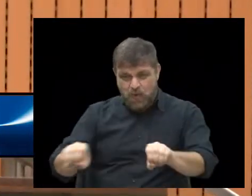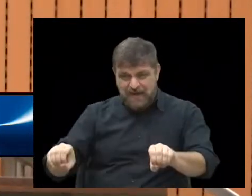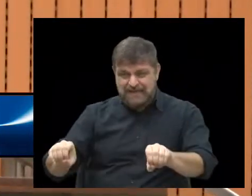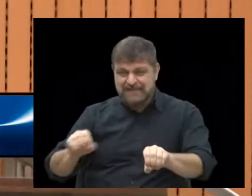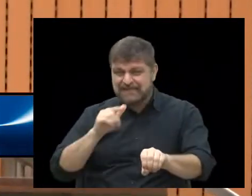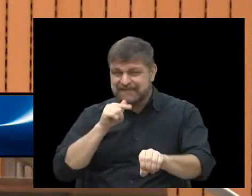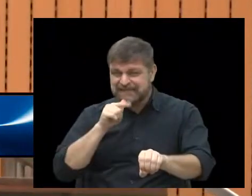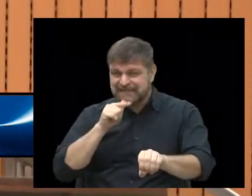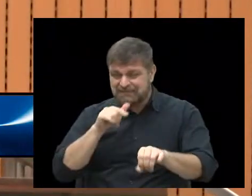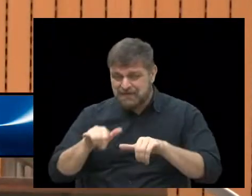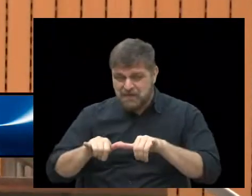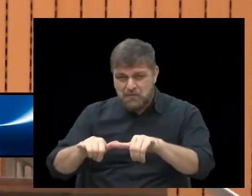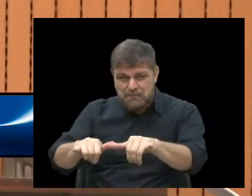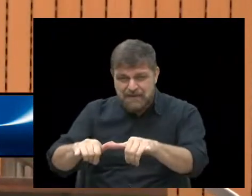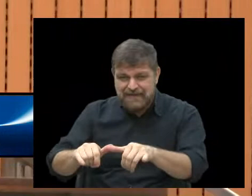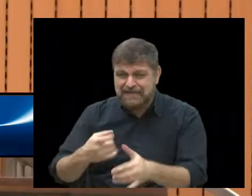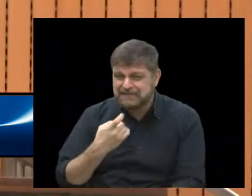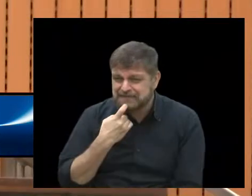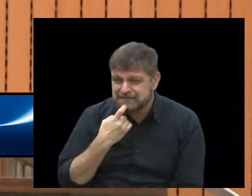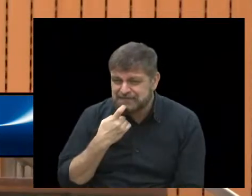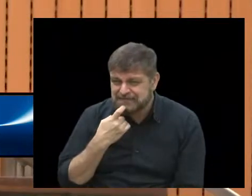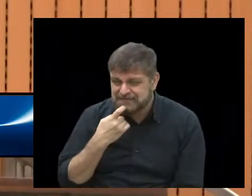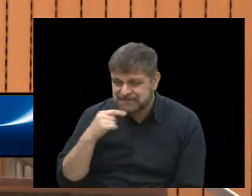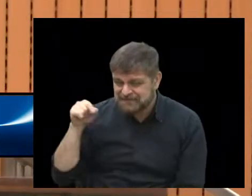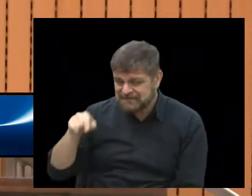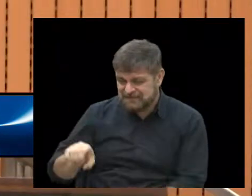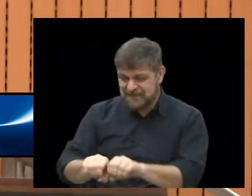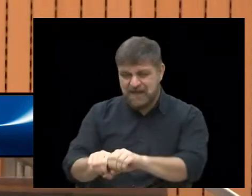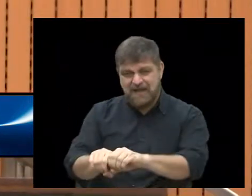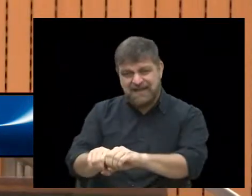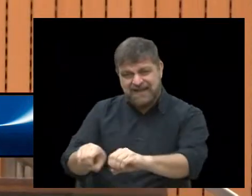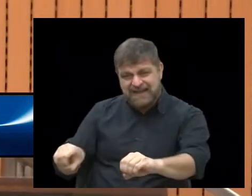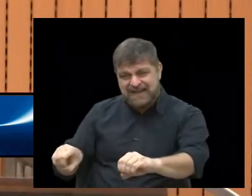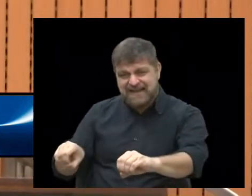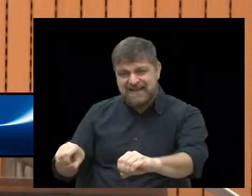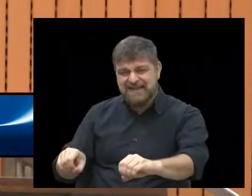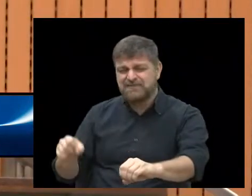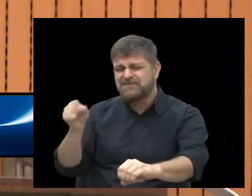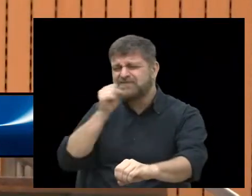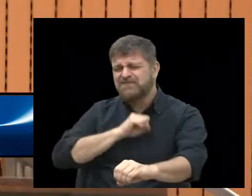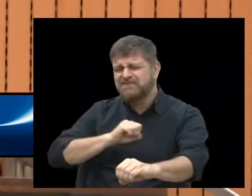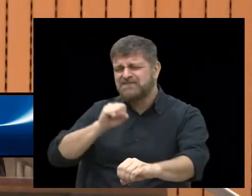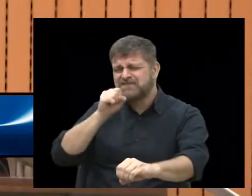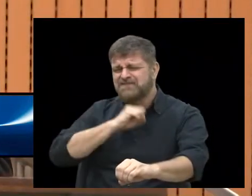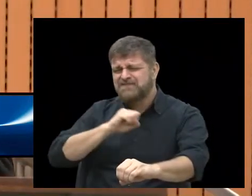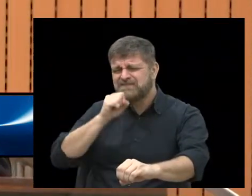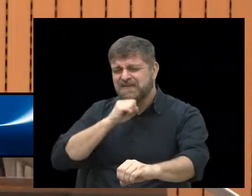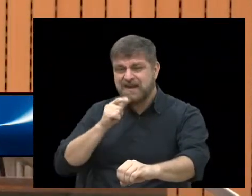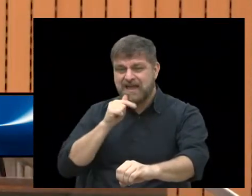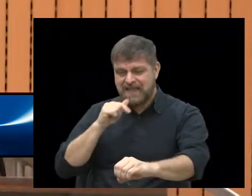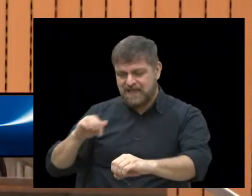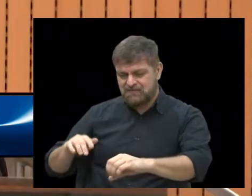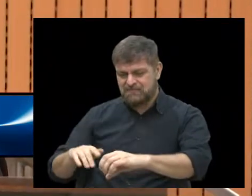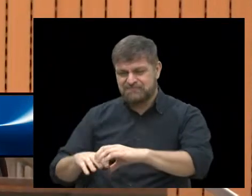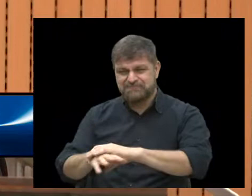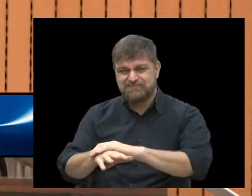Mercado Municipal, Carlão, é um encanamento muito antigo, encanamento até